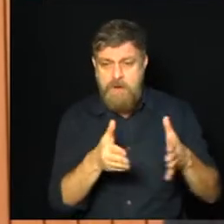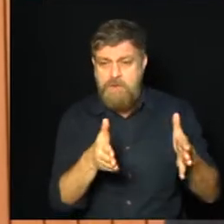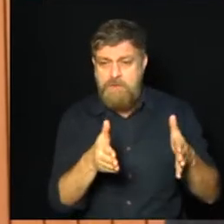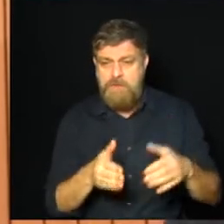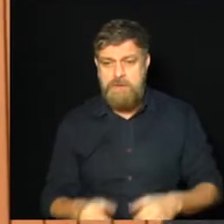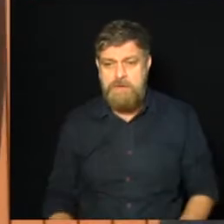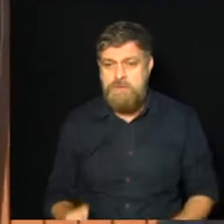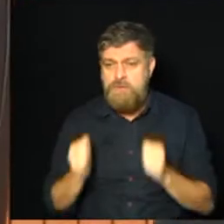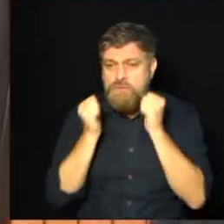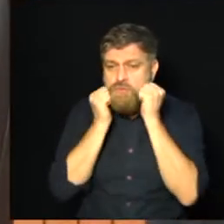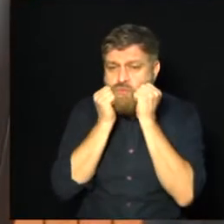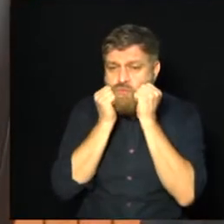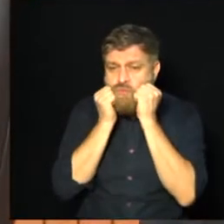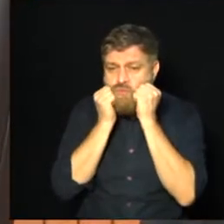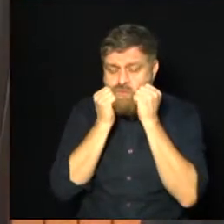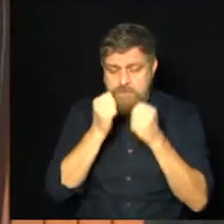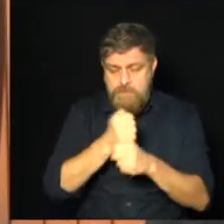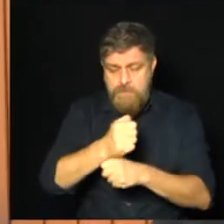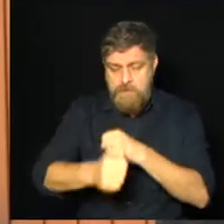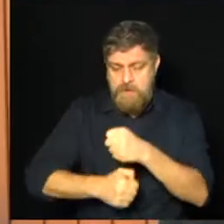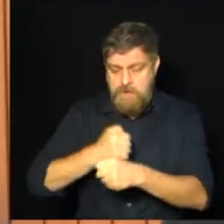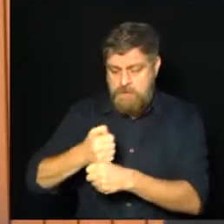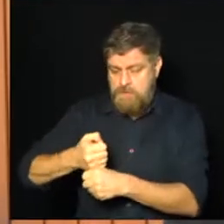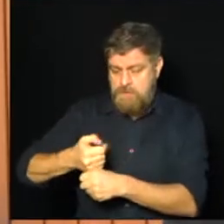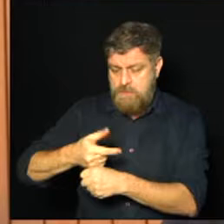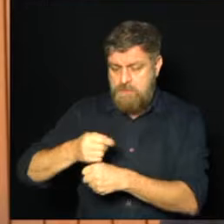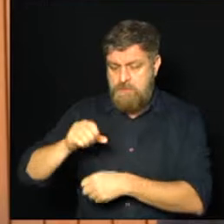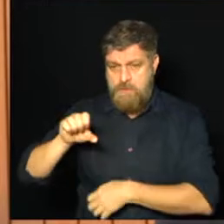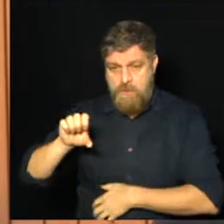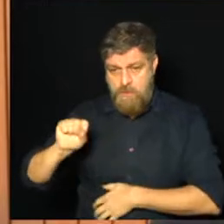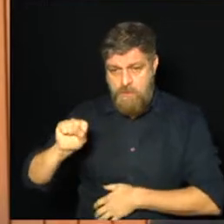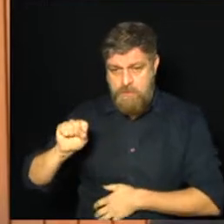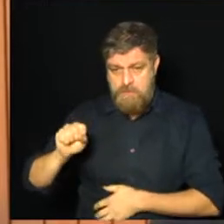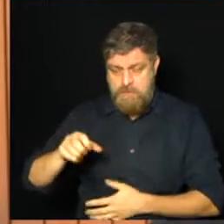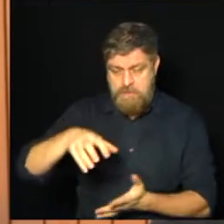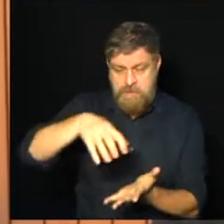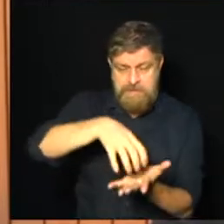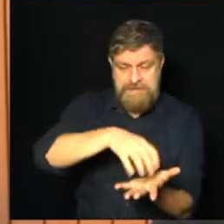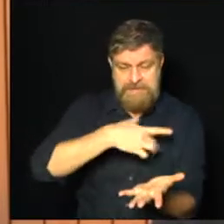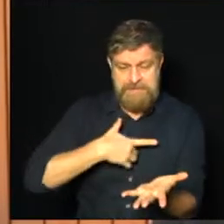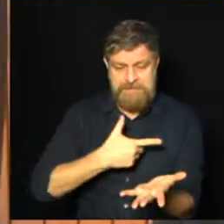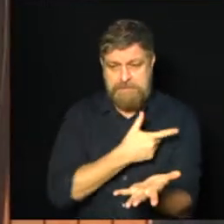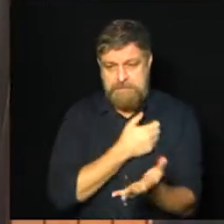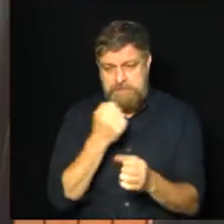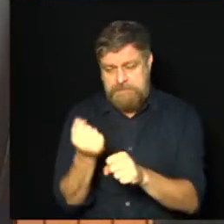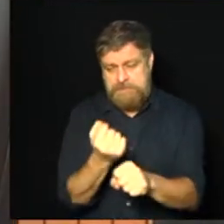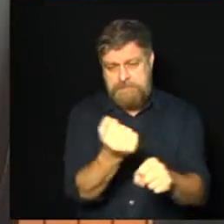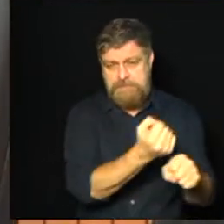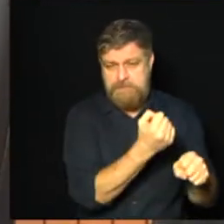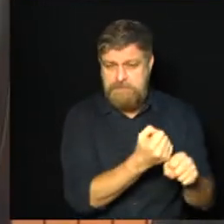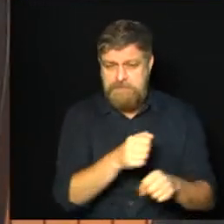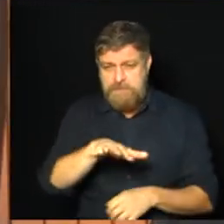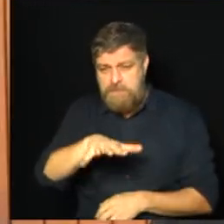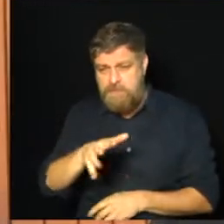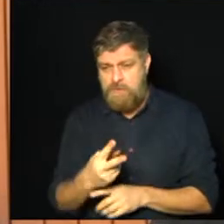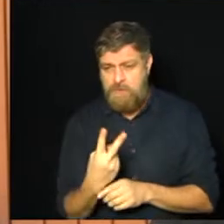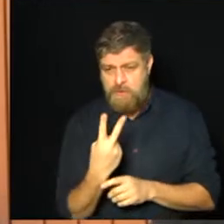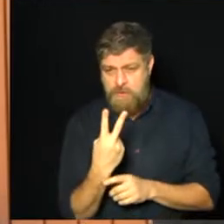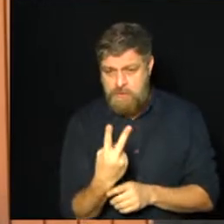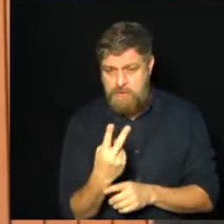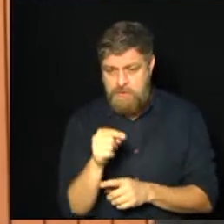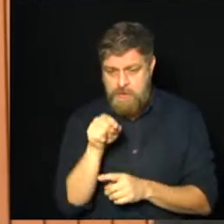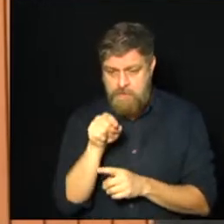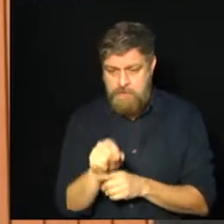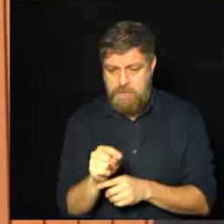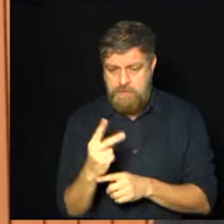julho de 2008. É uma unidade de uma área construída em torno de 250 metros